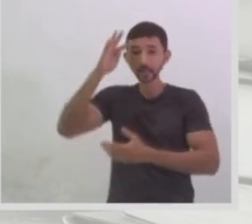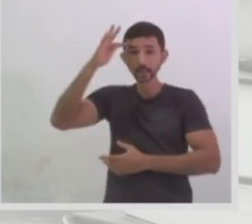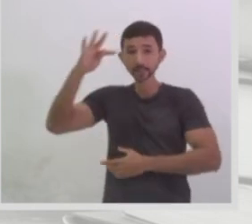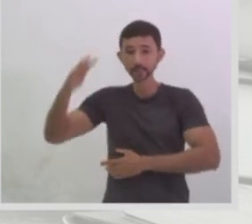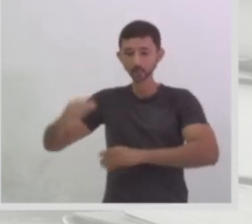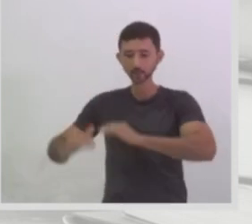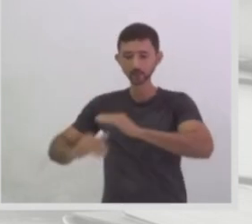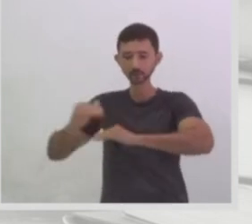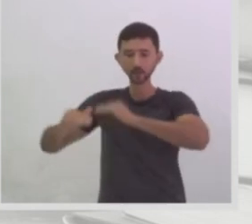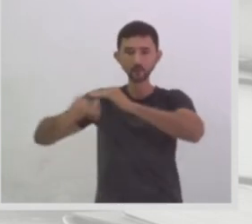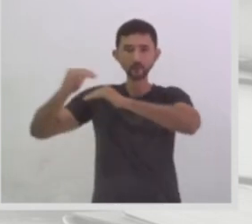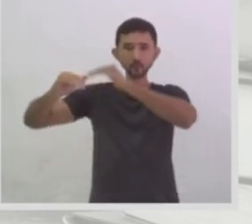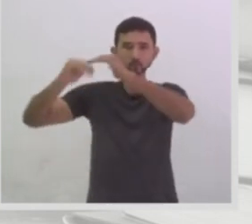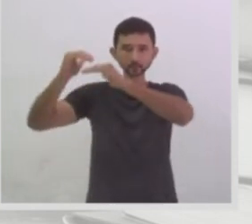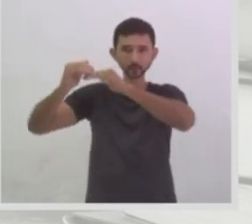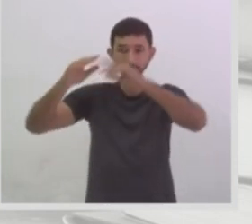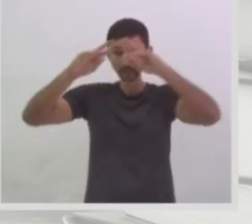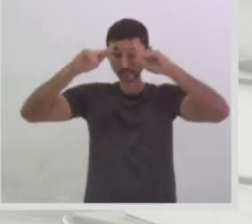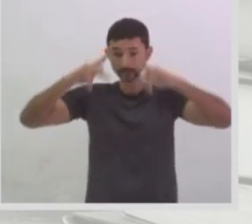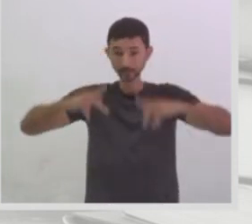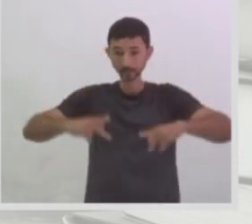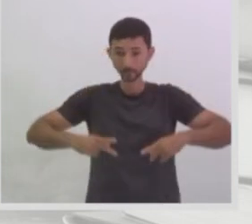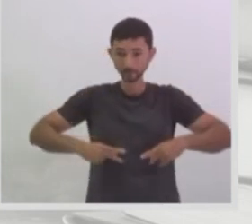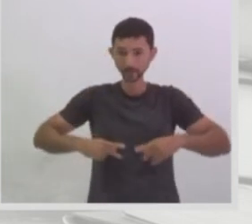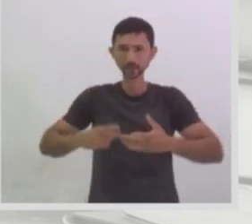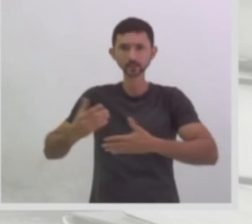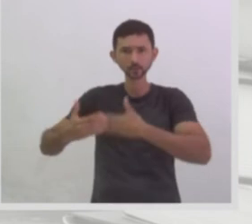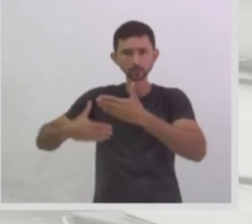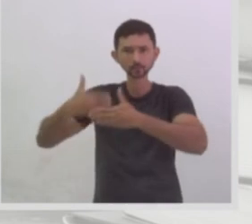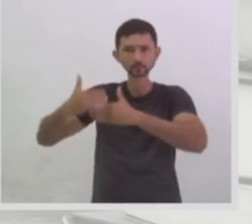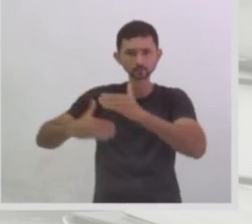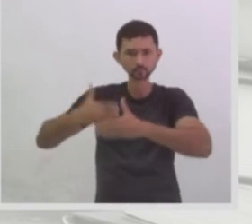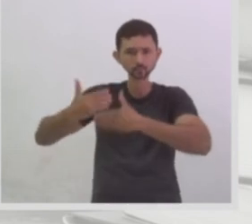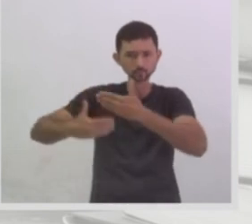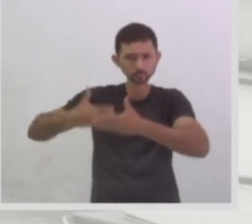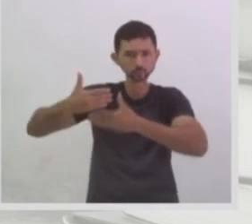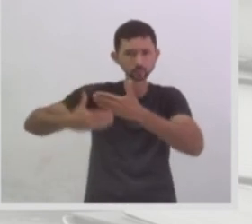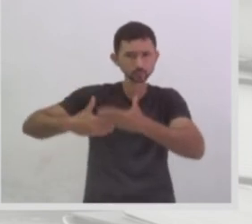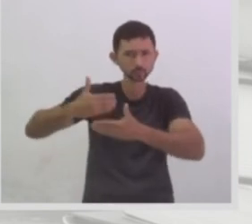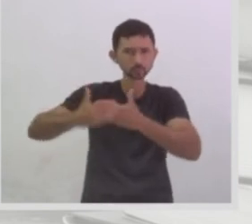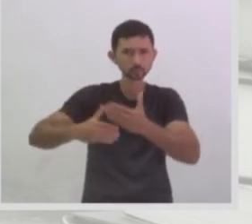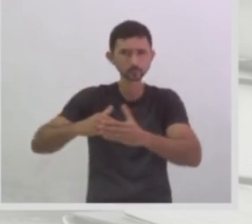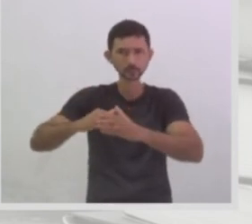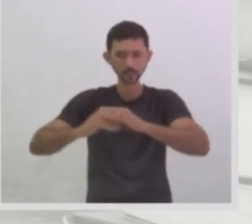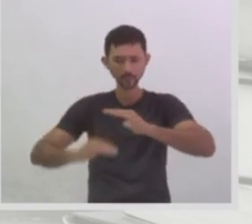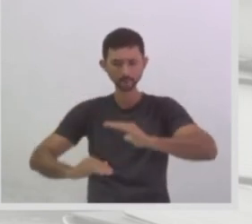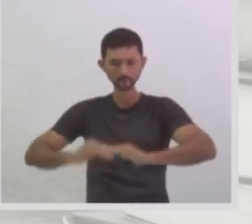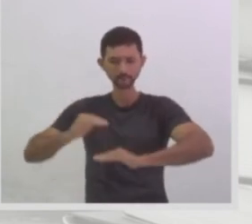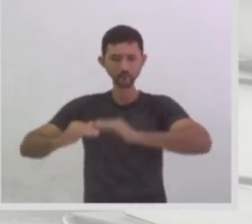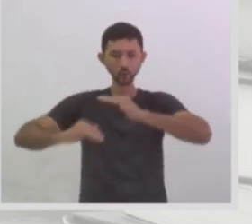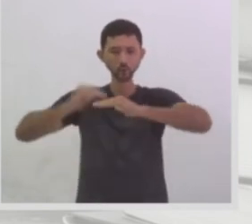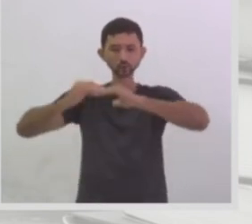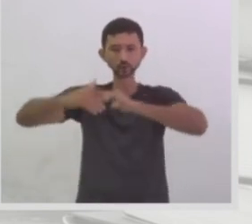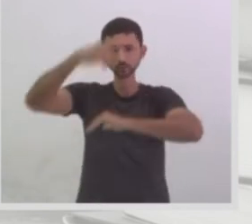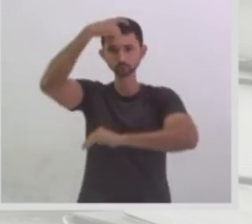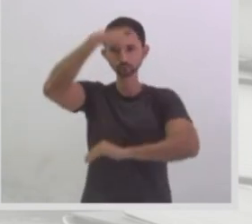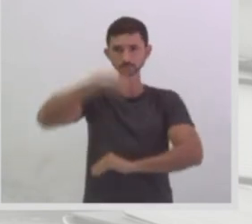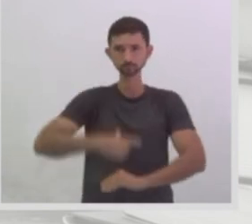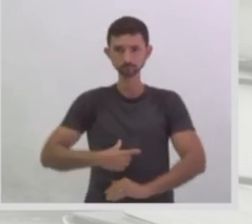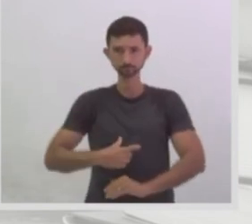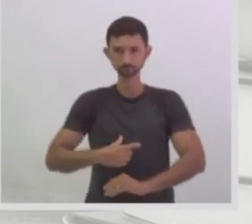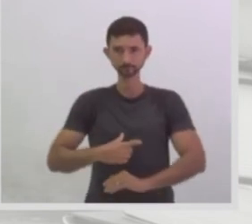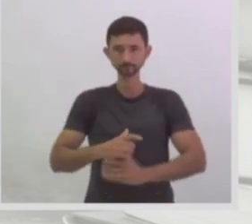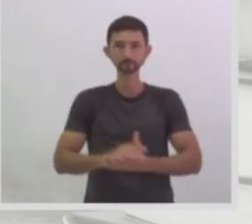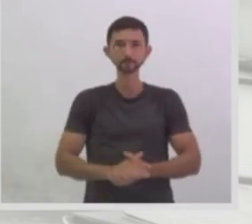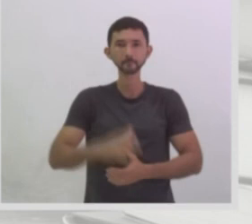o resultado, de um processo incessante, vagaroso, de evolução das espécies. A teoria da